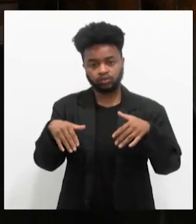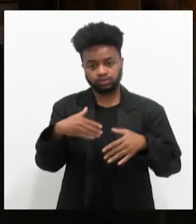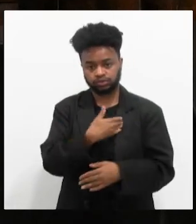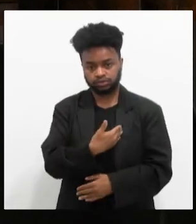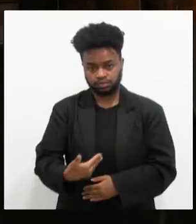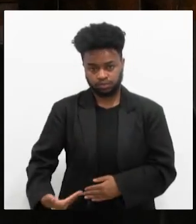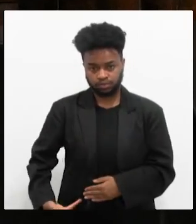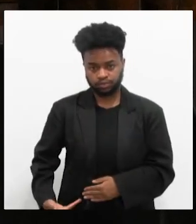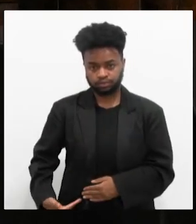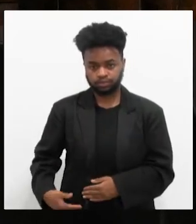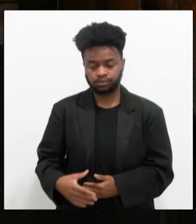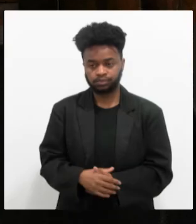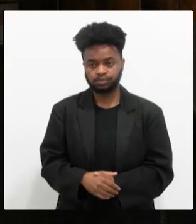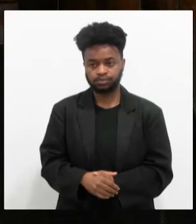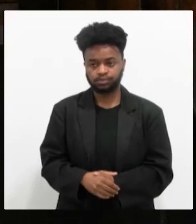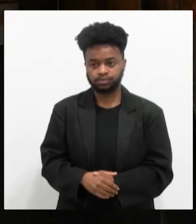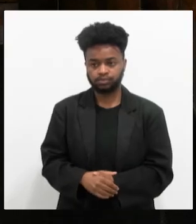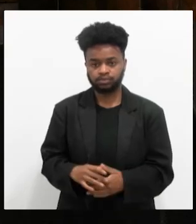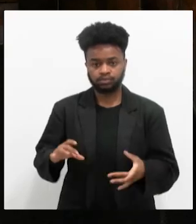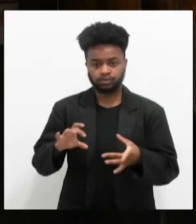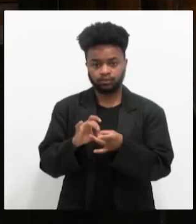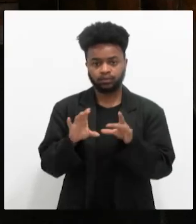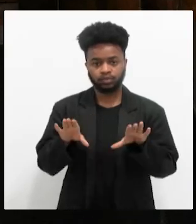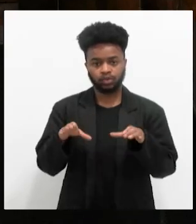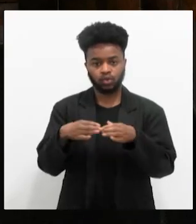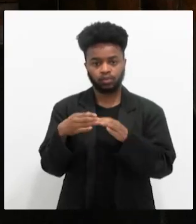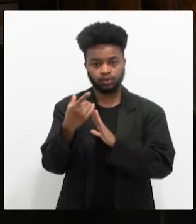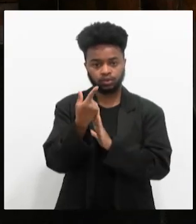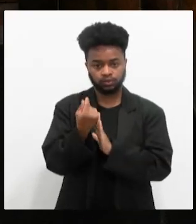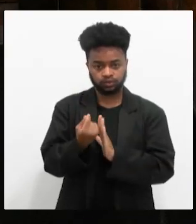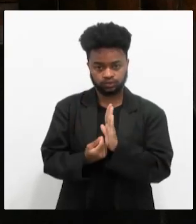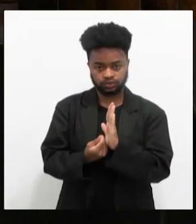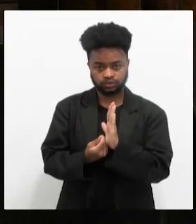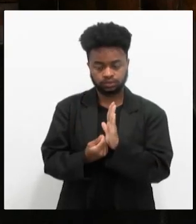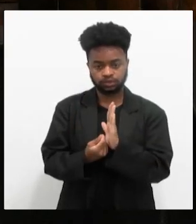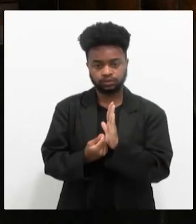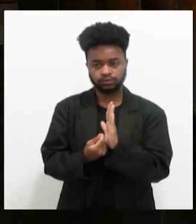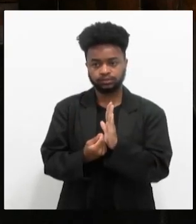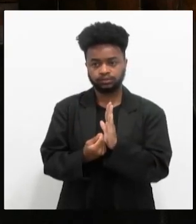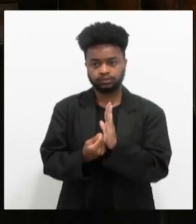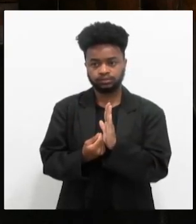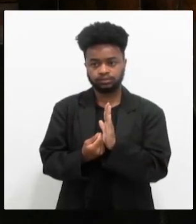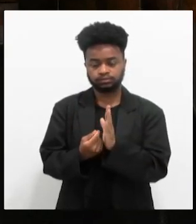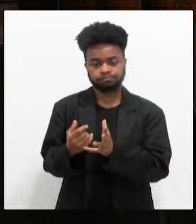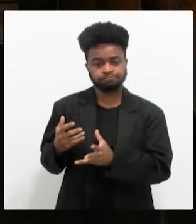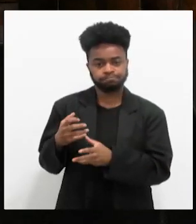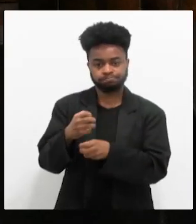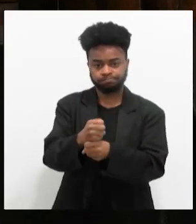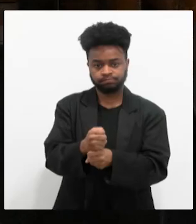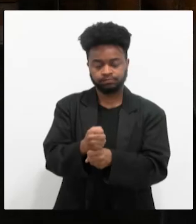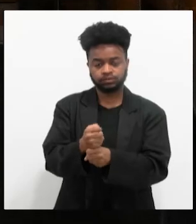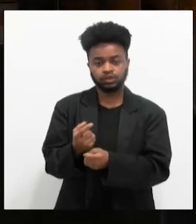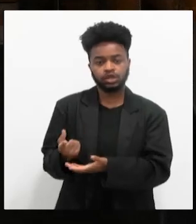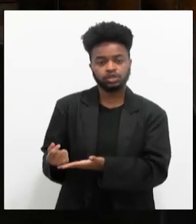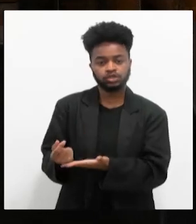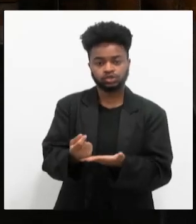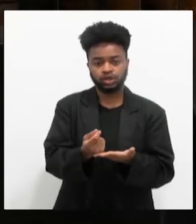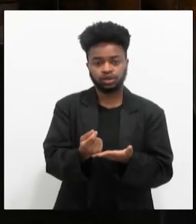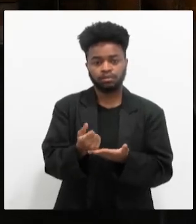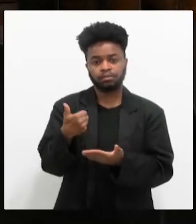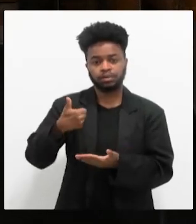pública da Comissão de Orçamento, cotejando as receitas do